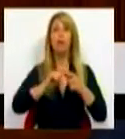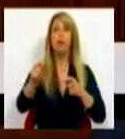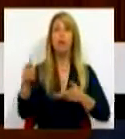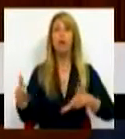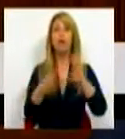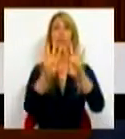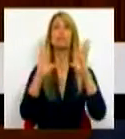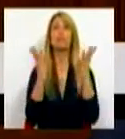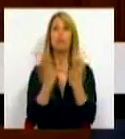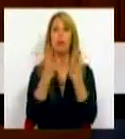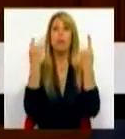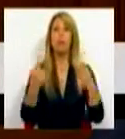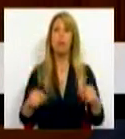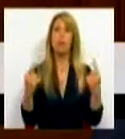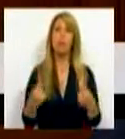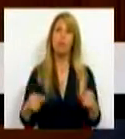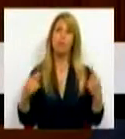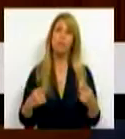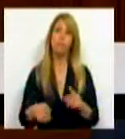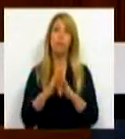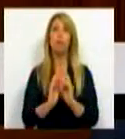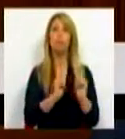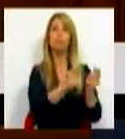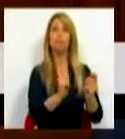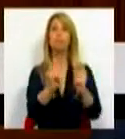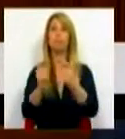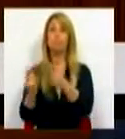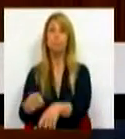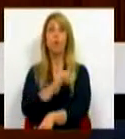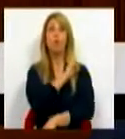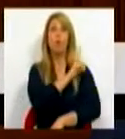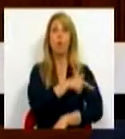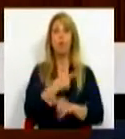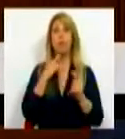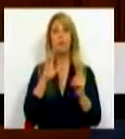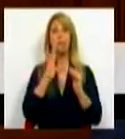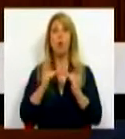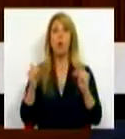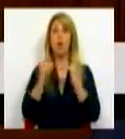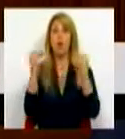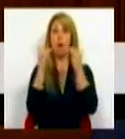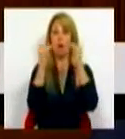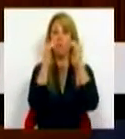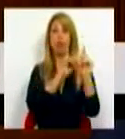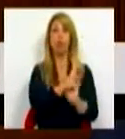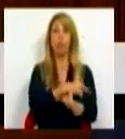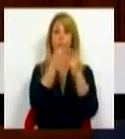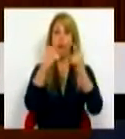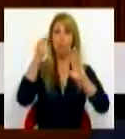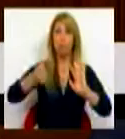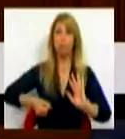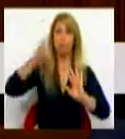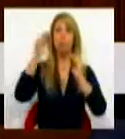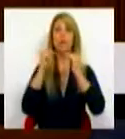gerais. Existia uma delegação de competências com os referidos escalões de competências e que eram quantificados por níveis